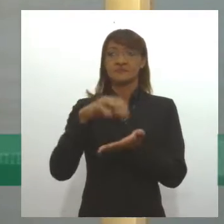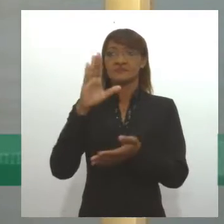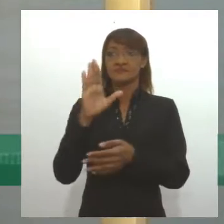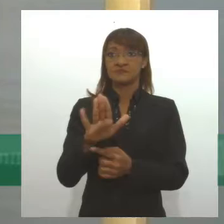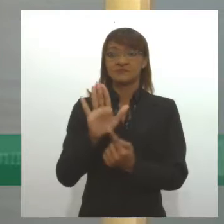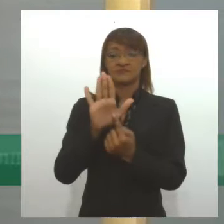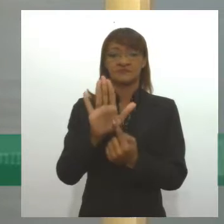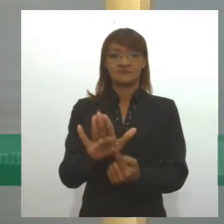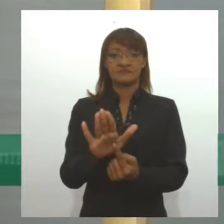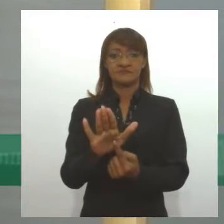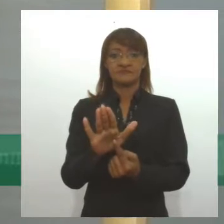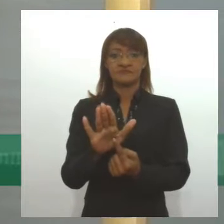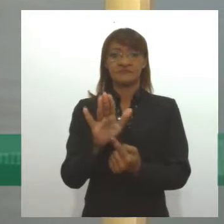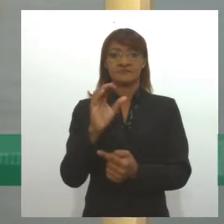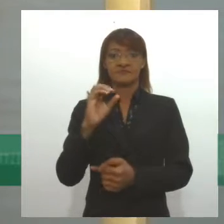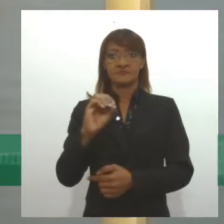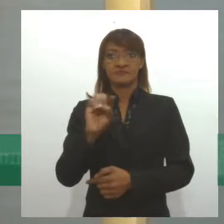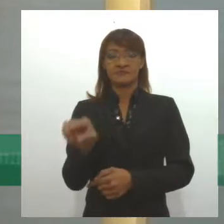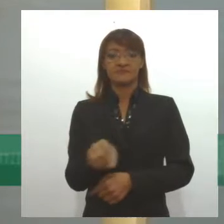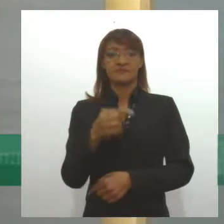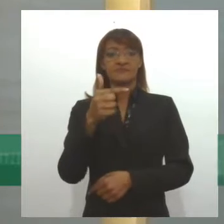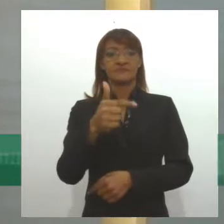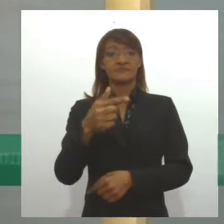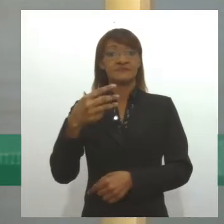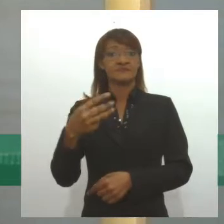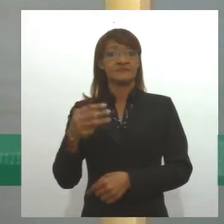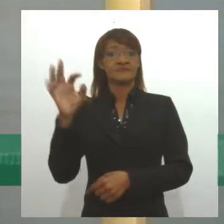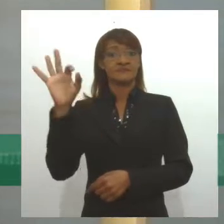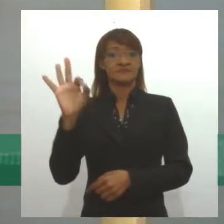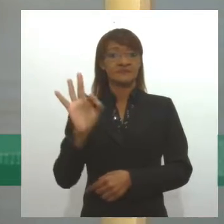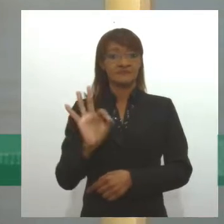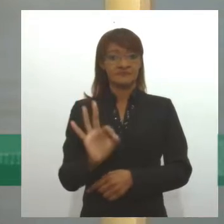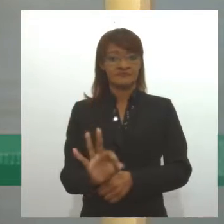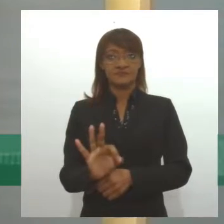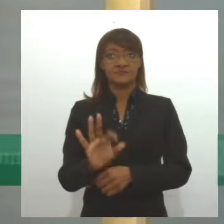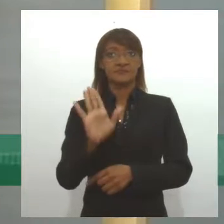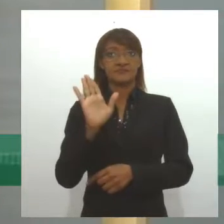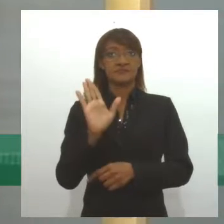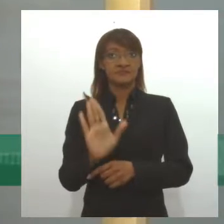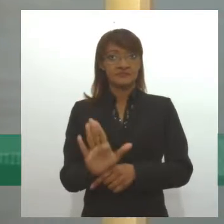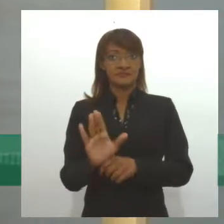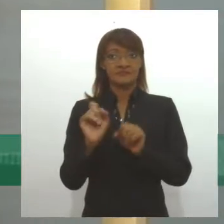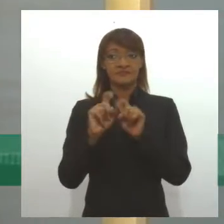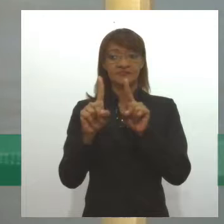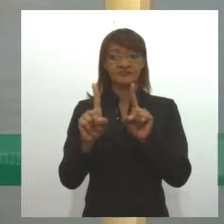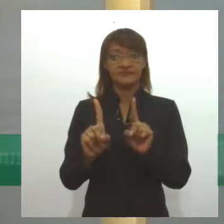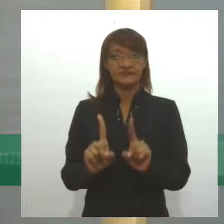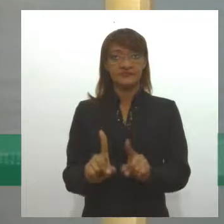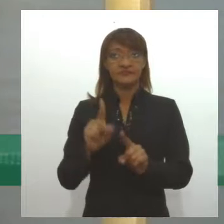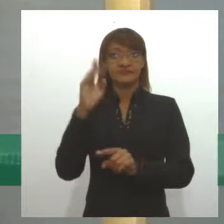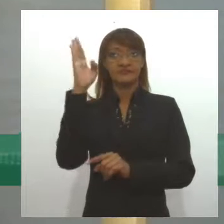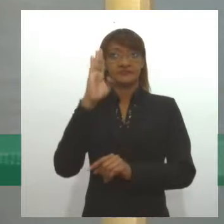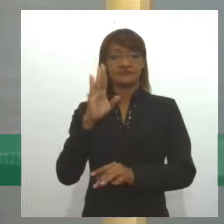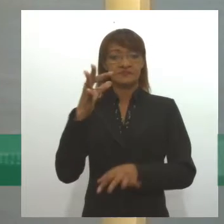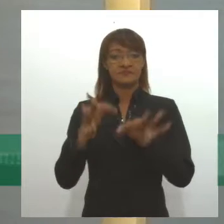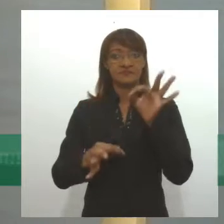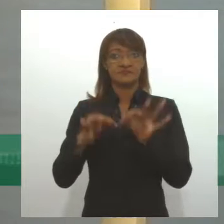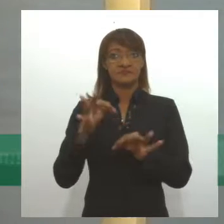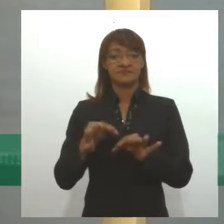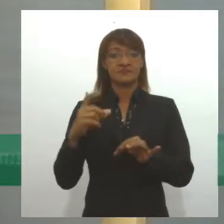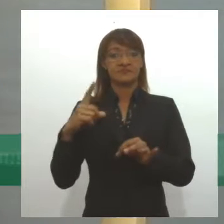que cerca de 0,23% dos servidores estatutários do Brasil têm rendimentos